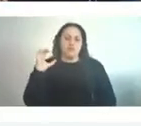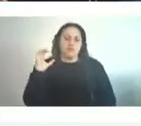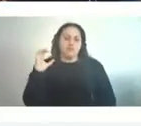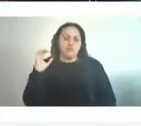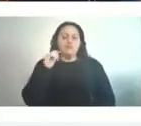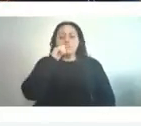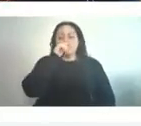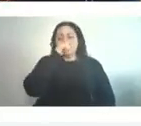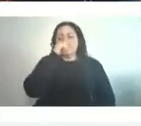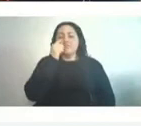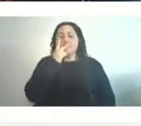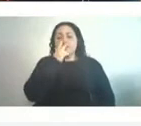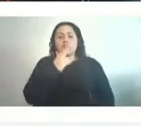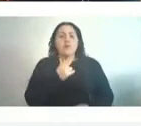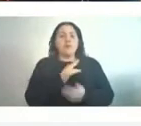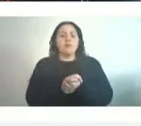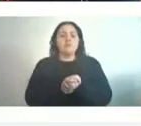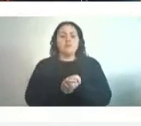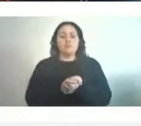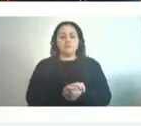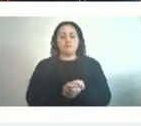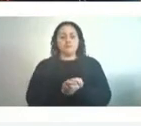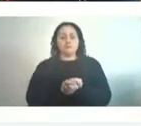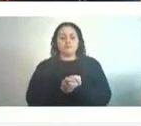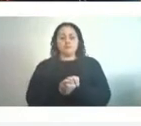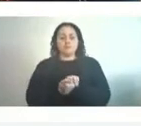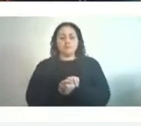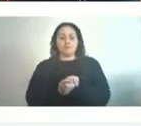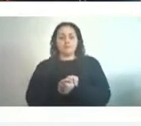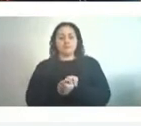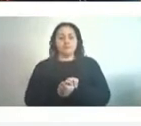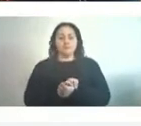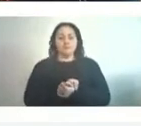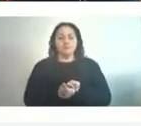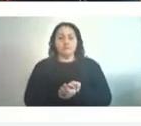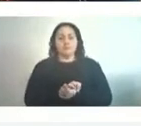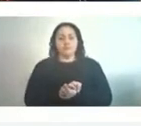assim, que se dá, se sustenta